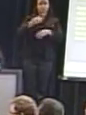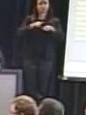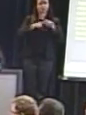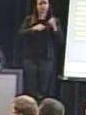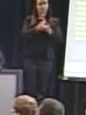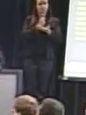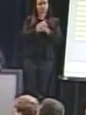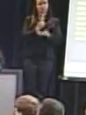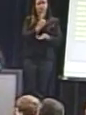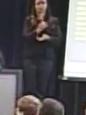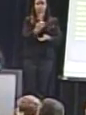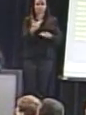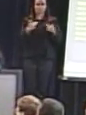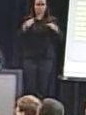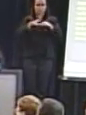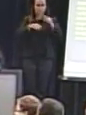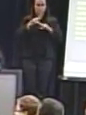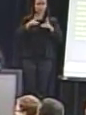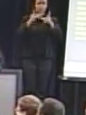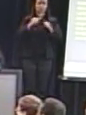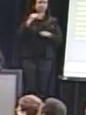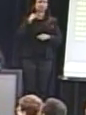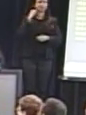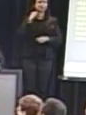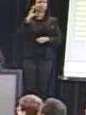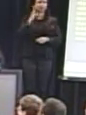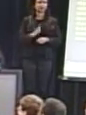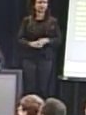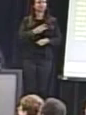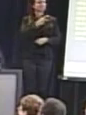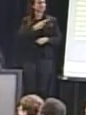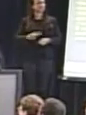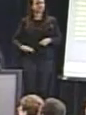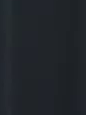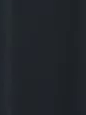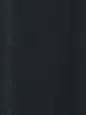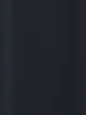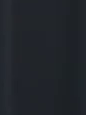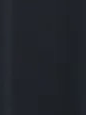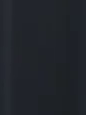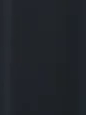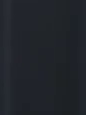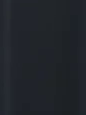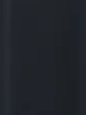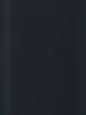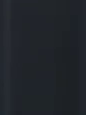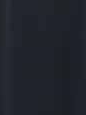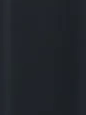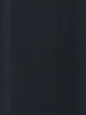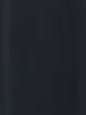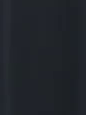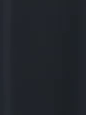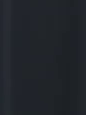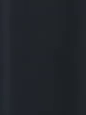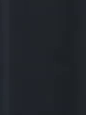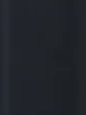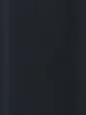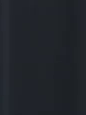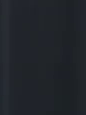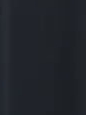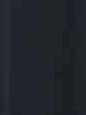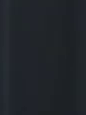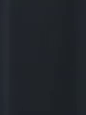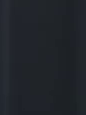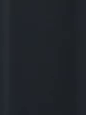Brasil, e a todo o Banco do Brasil, ao seu presidente, aos seus servidores, por estarmos vivendo esse momento de